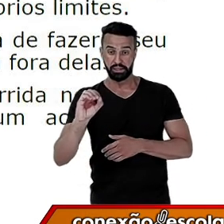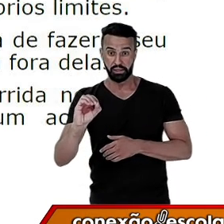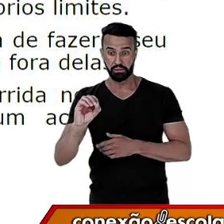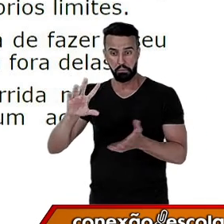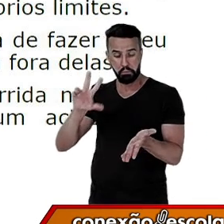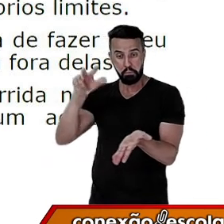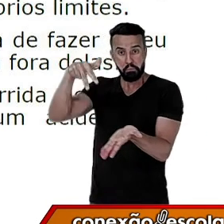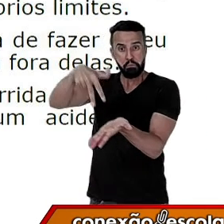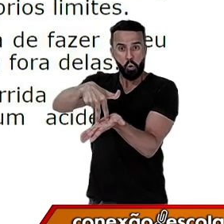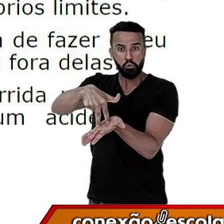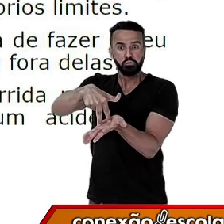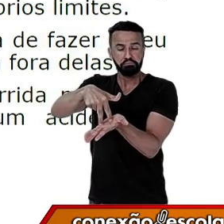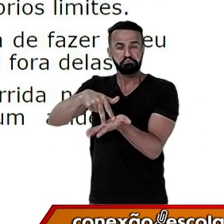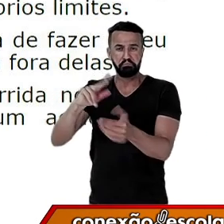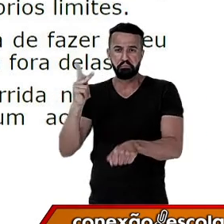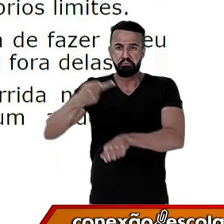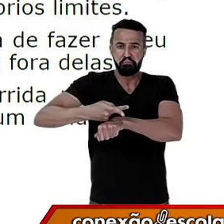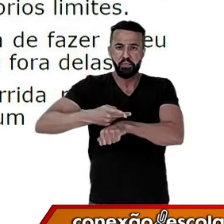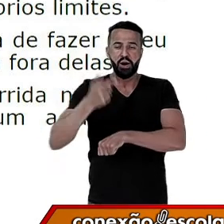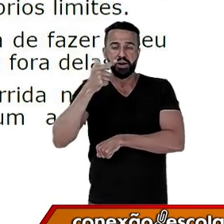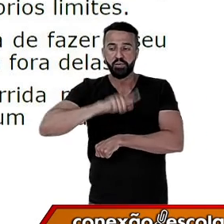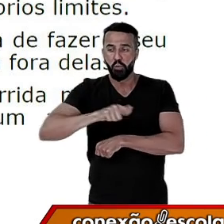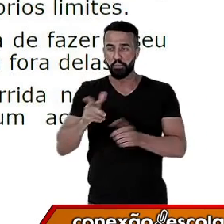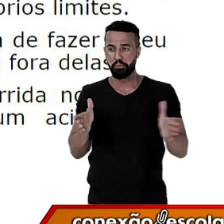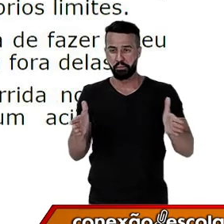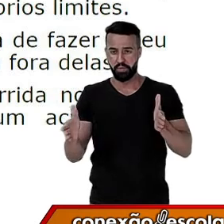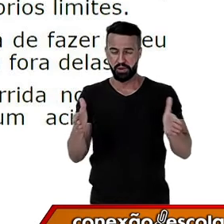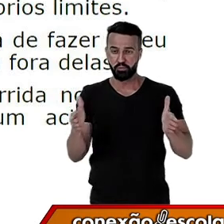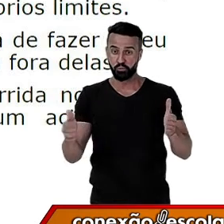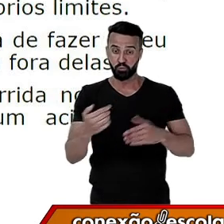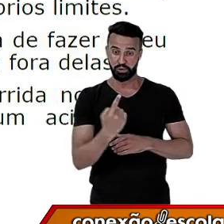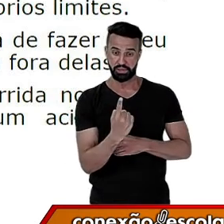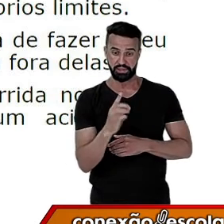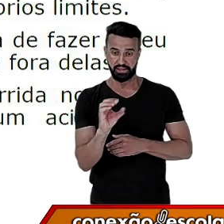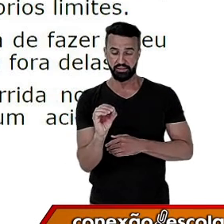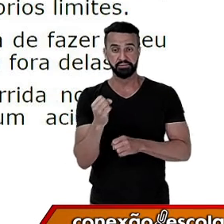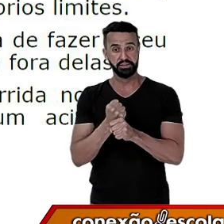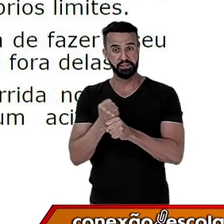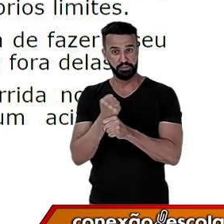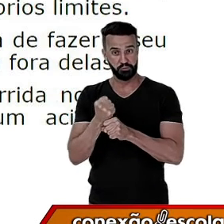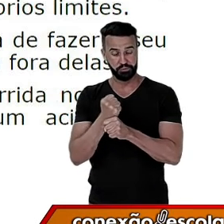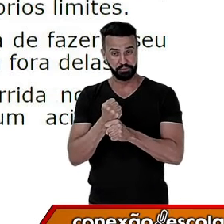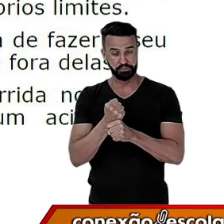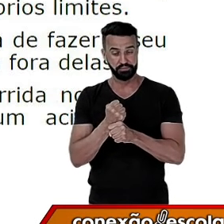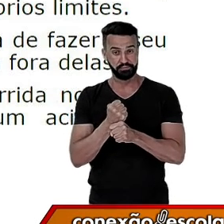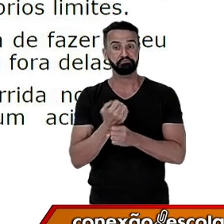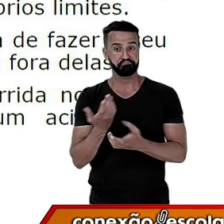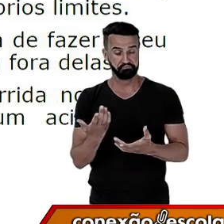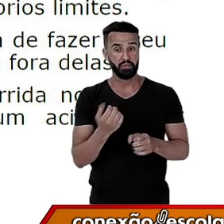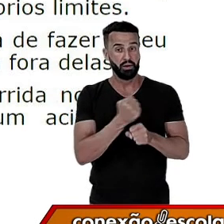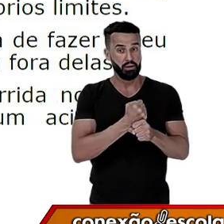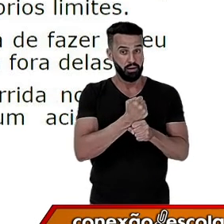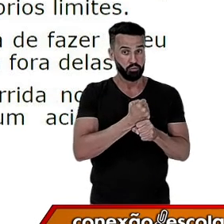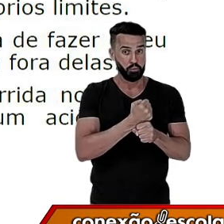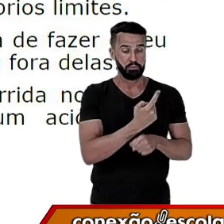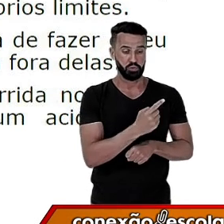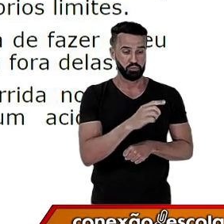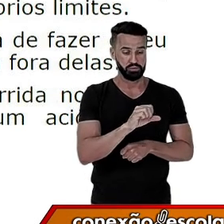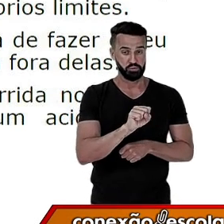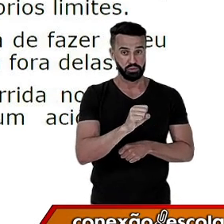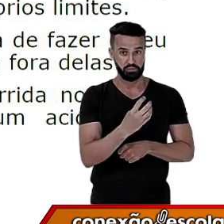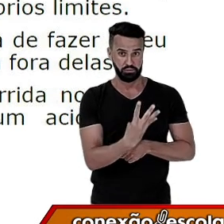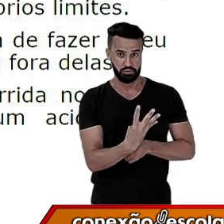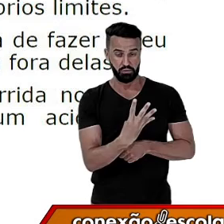em um período de 10 anos. Isso entre os anos de 1984 e